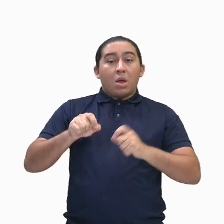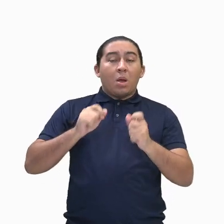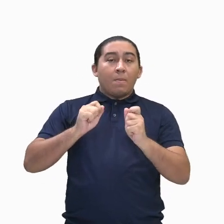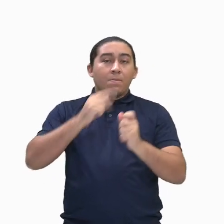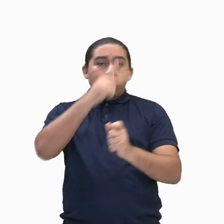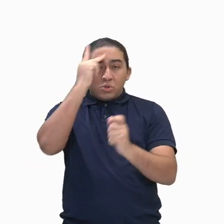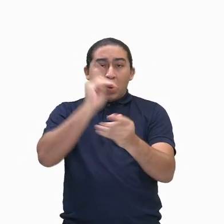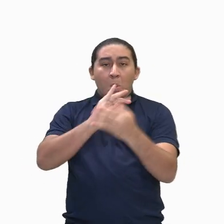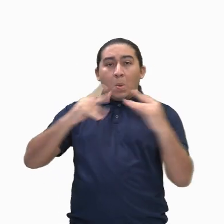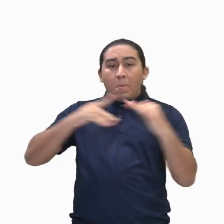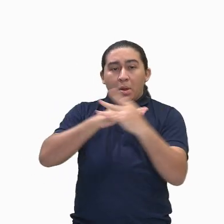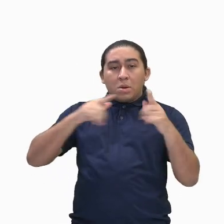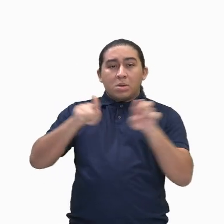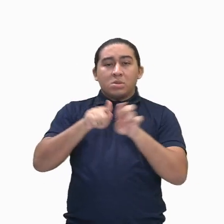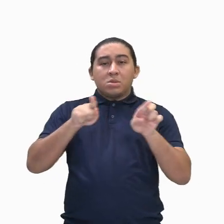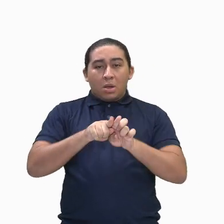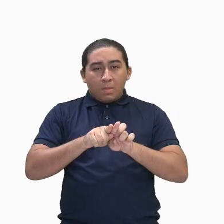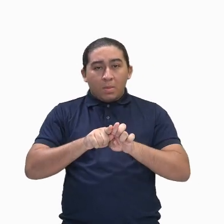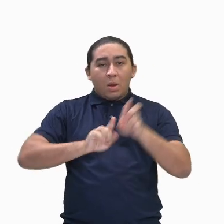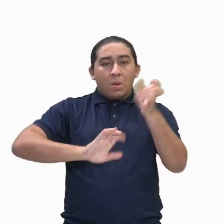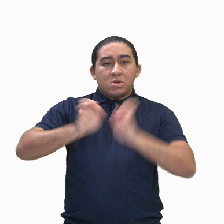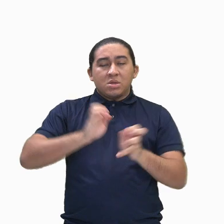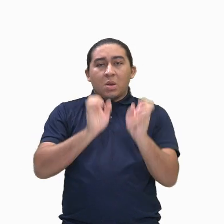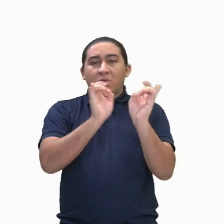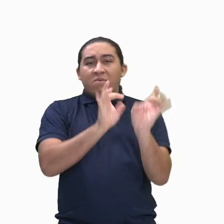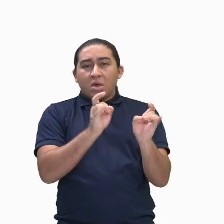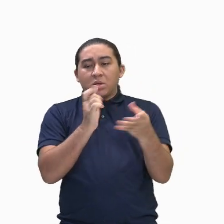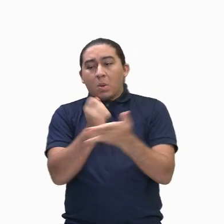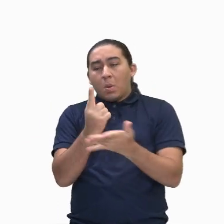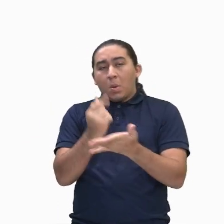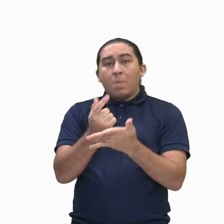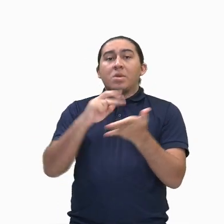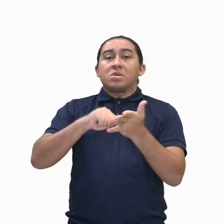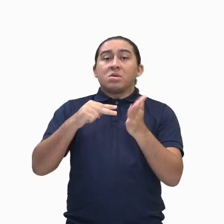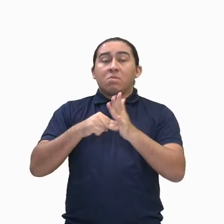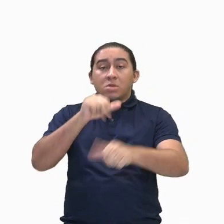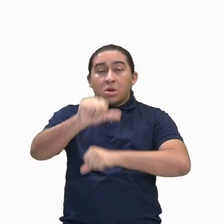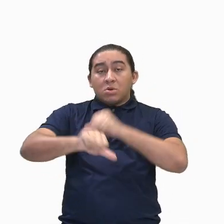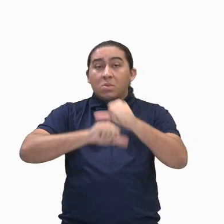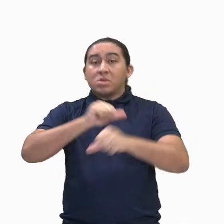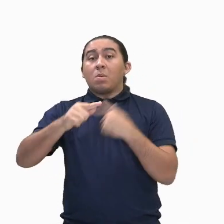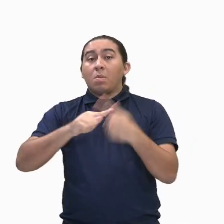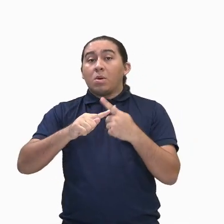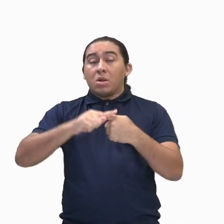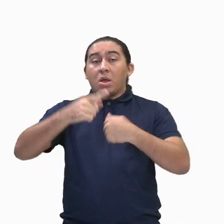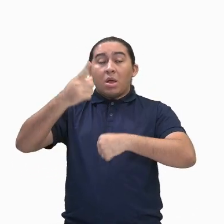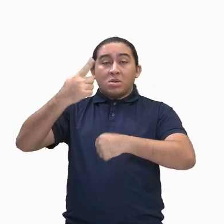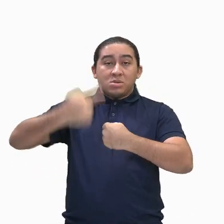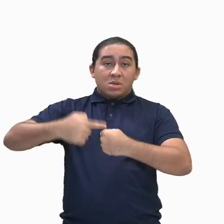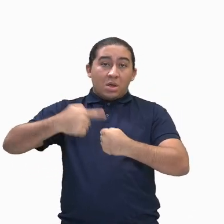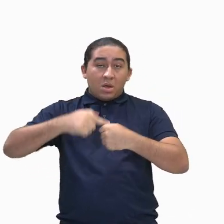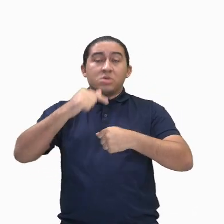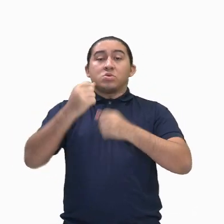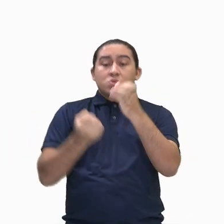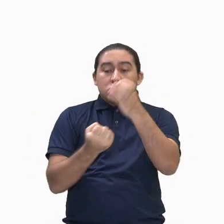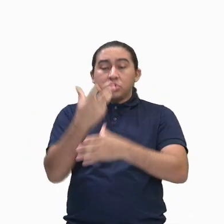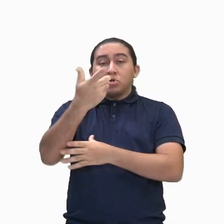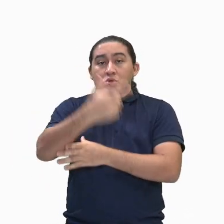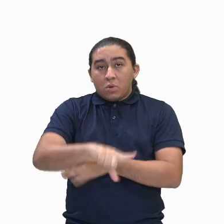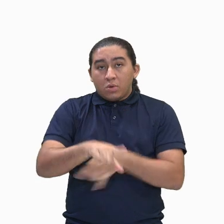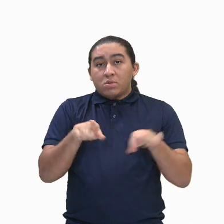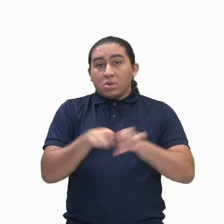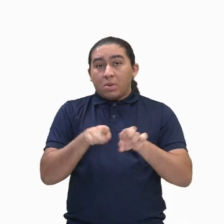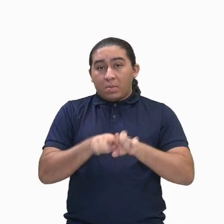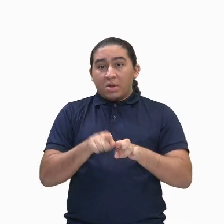da sociedade feudal. Ou seja, o ressurgimento das cidades e do comércio exatamente nesse momento do período